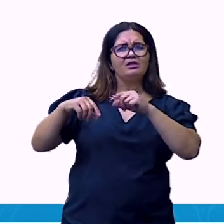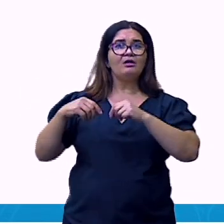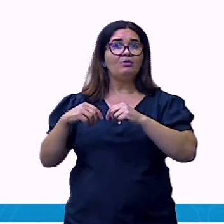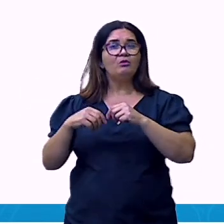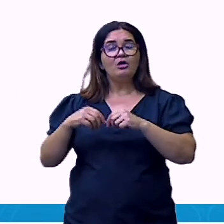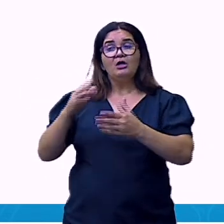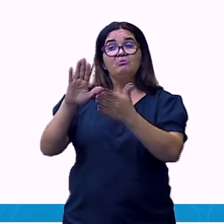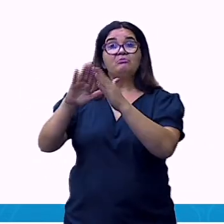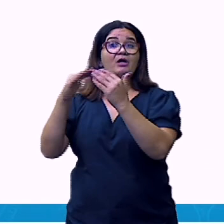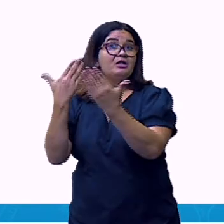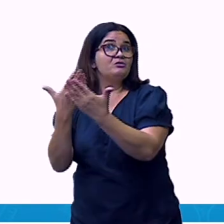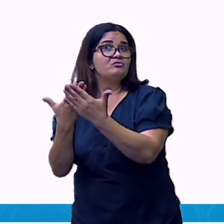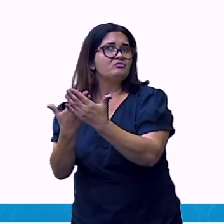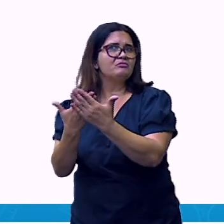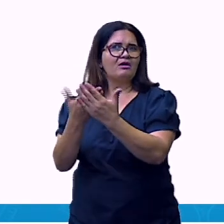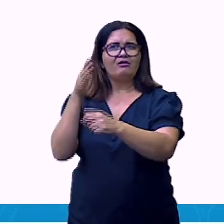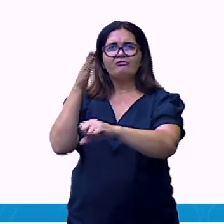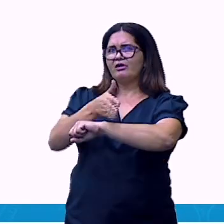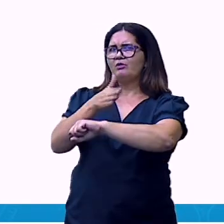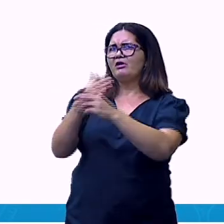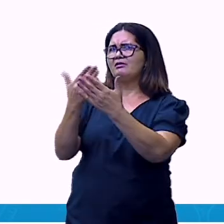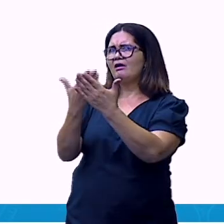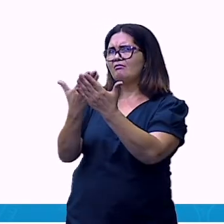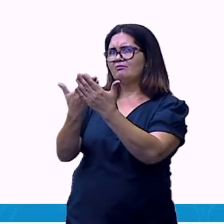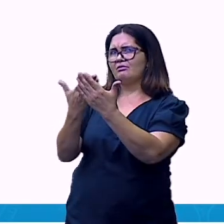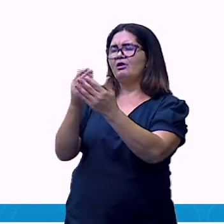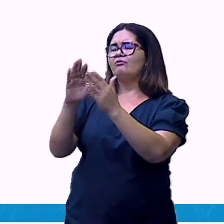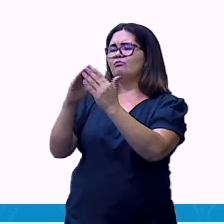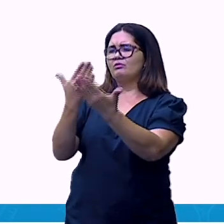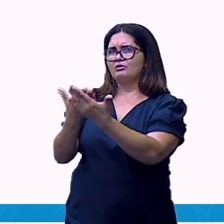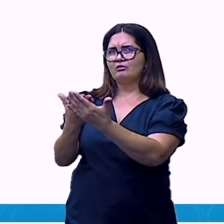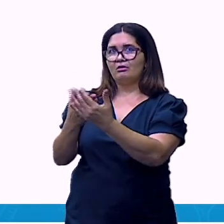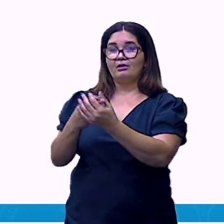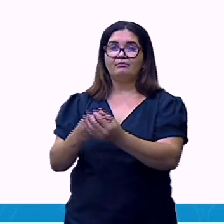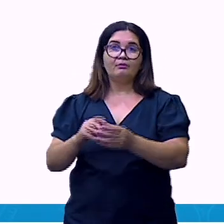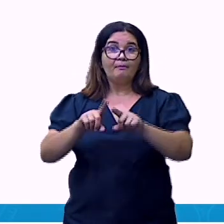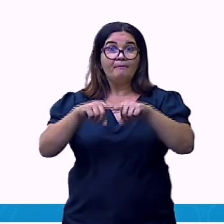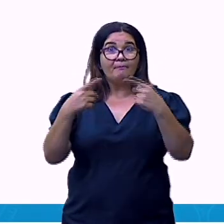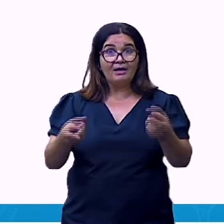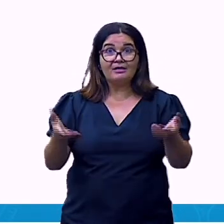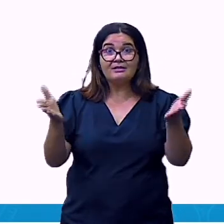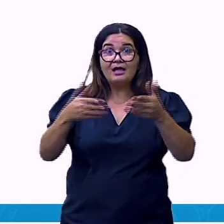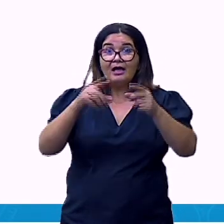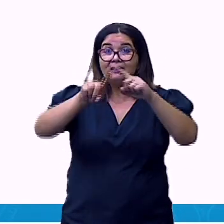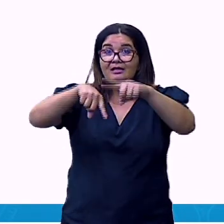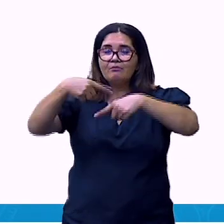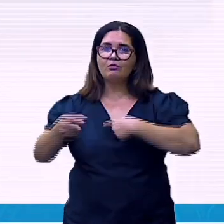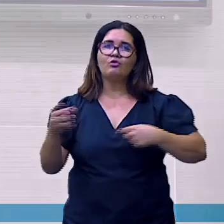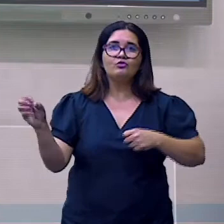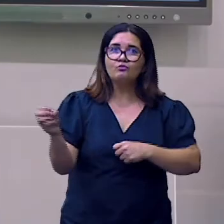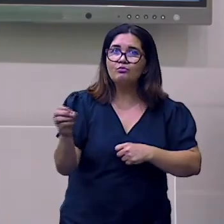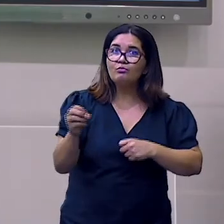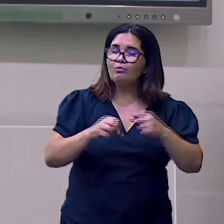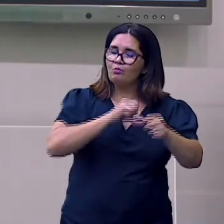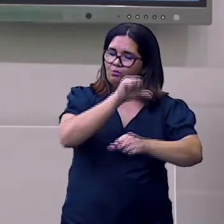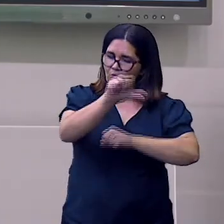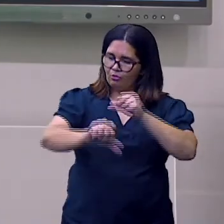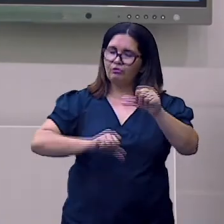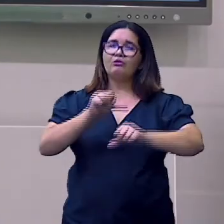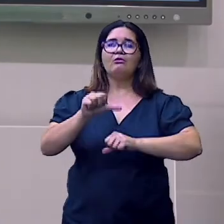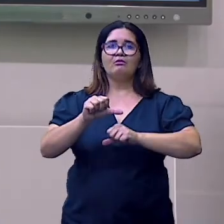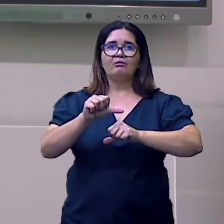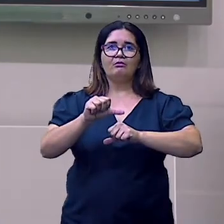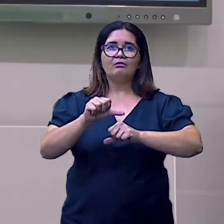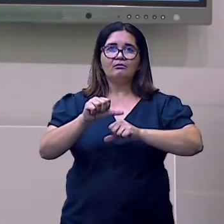Adolescente, onde é expressamente proibido o trabalho infantil. por mais que esteja em lei, que a gente